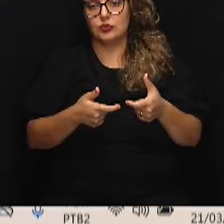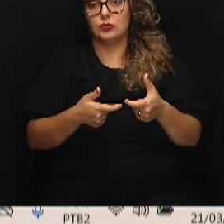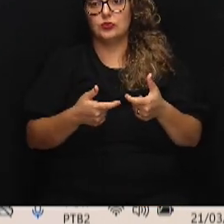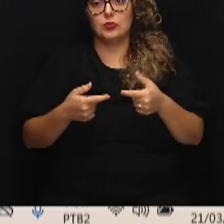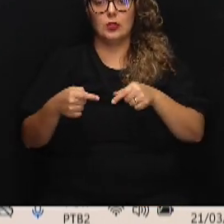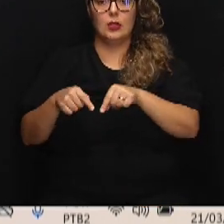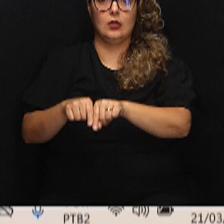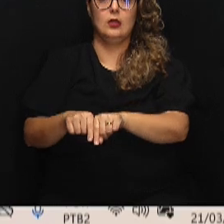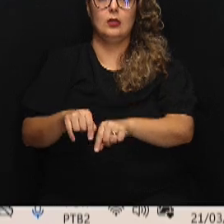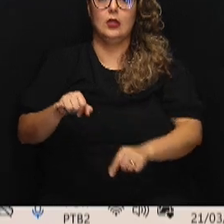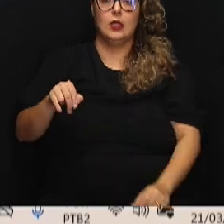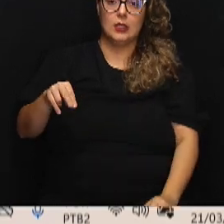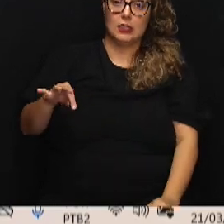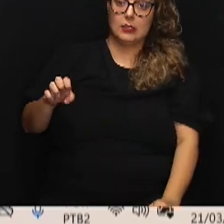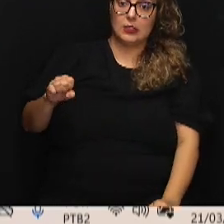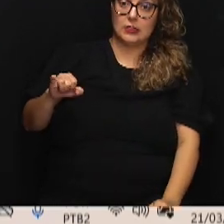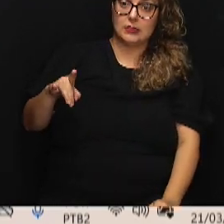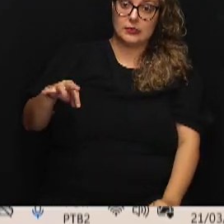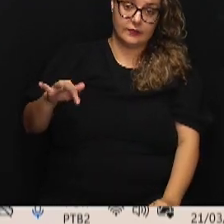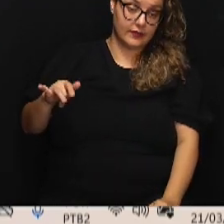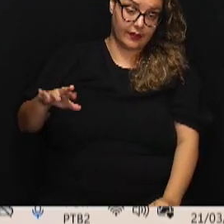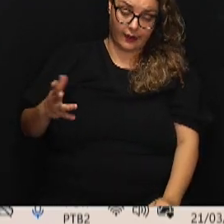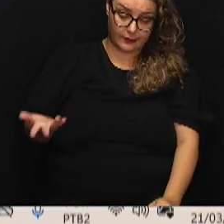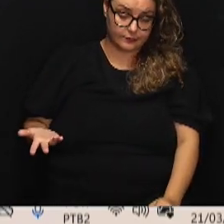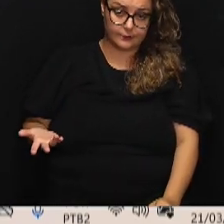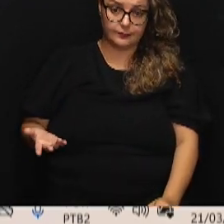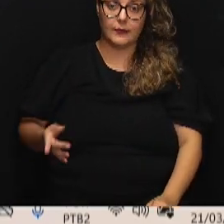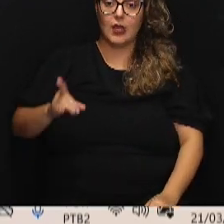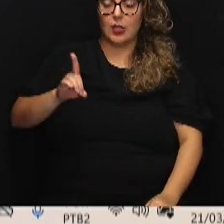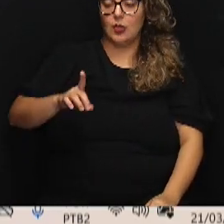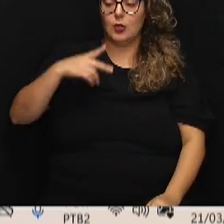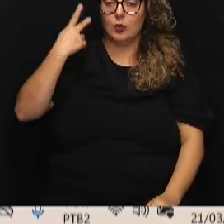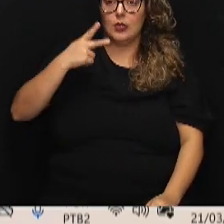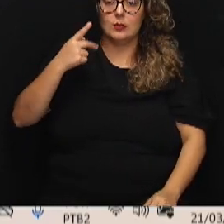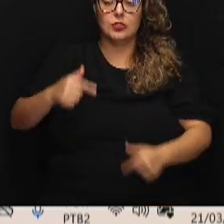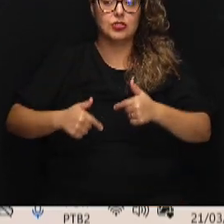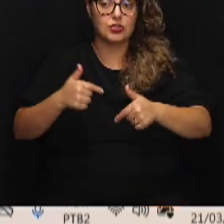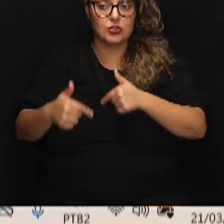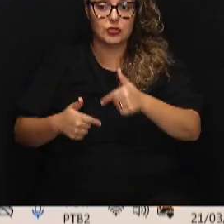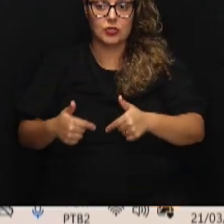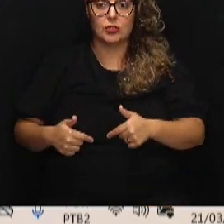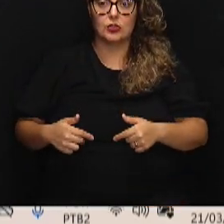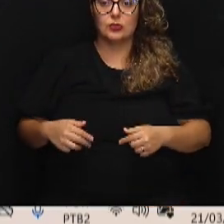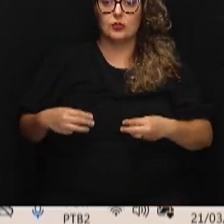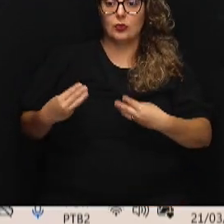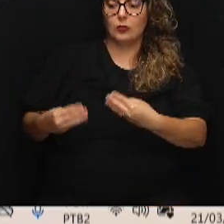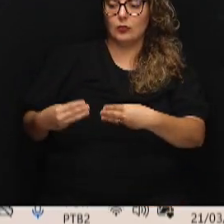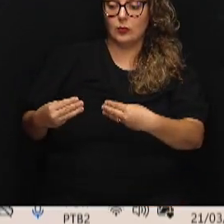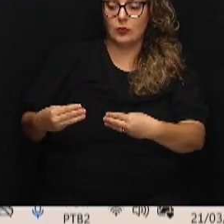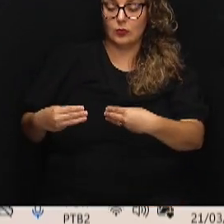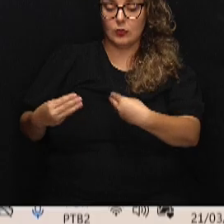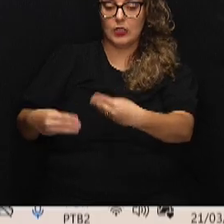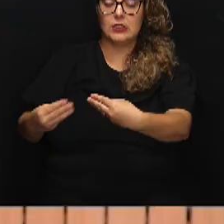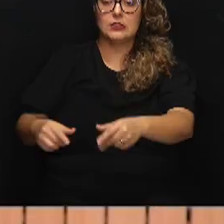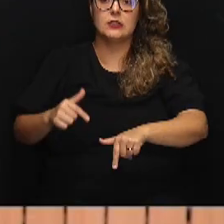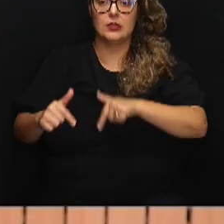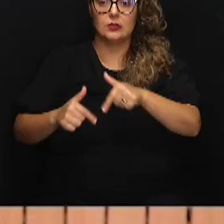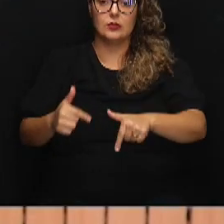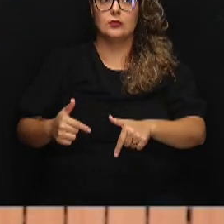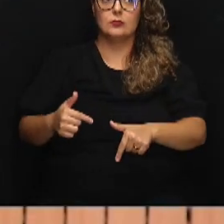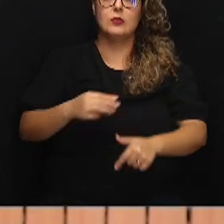e intensificar. O diretor de Políticas de Trabalho do Ministério do Trabalho, João Vitor